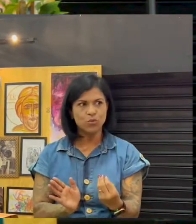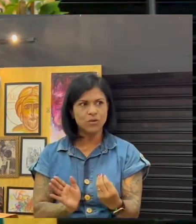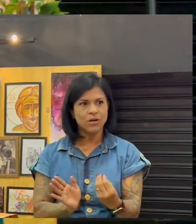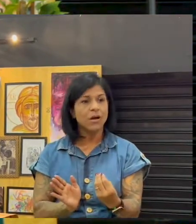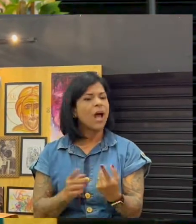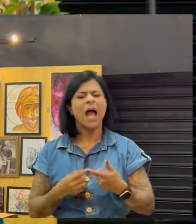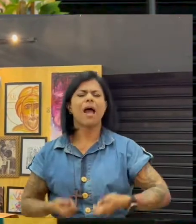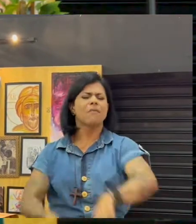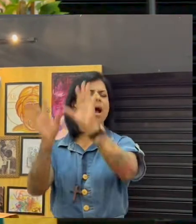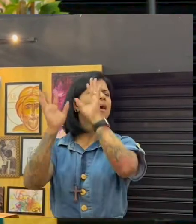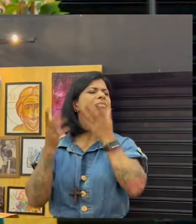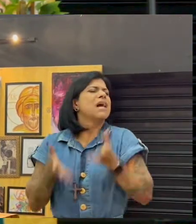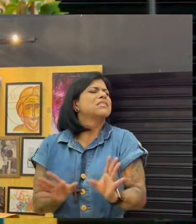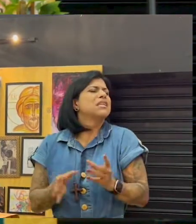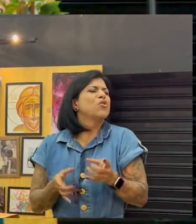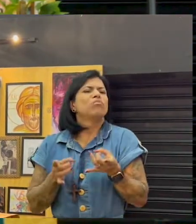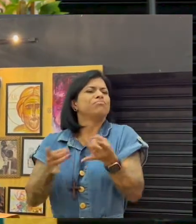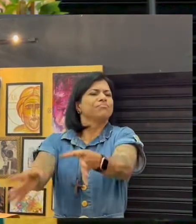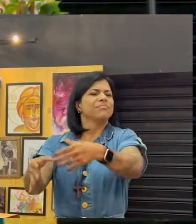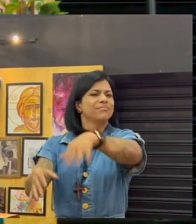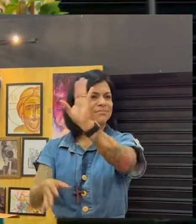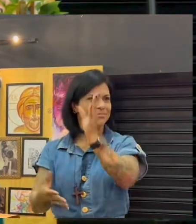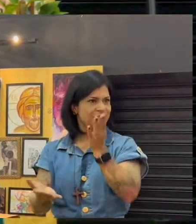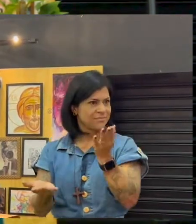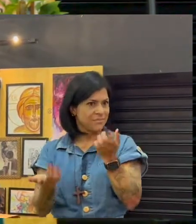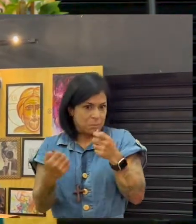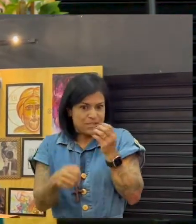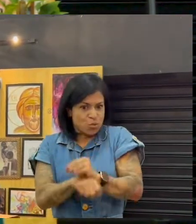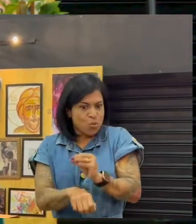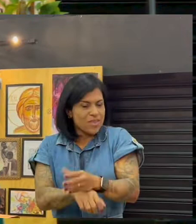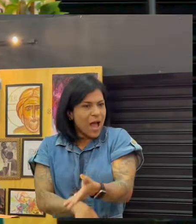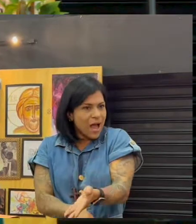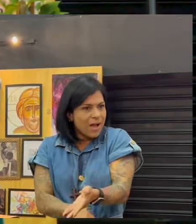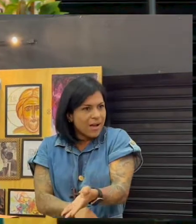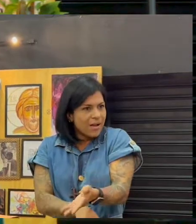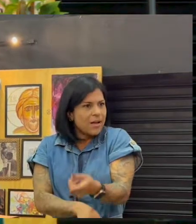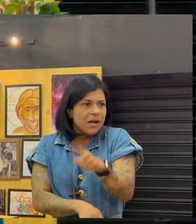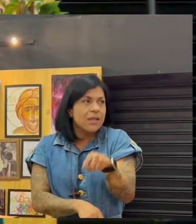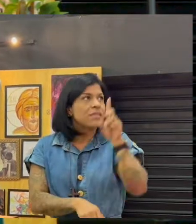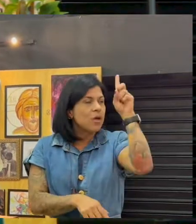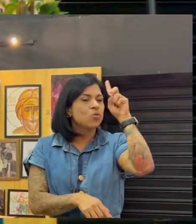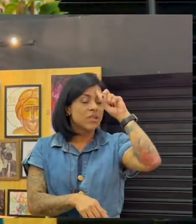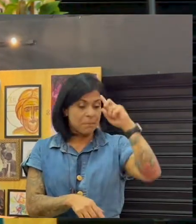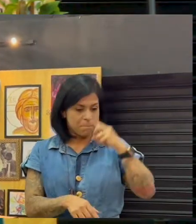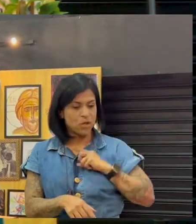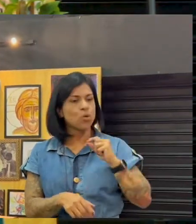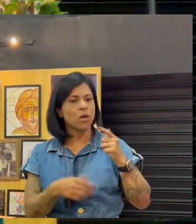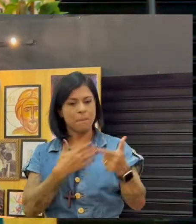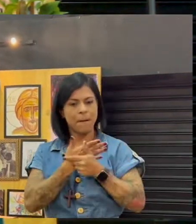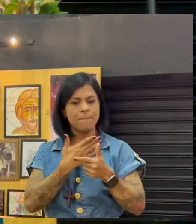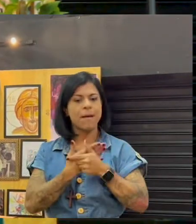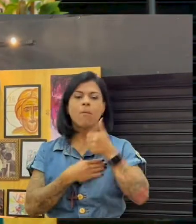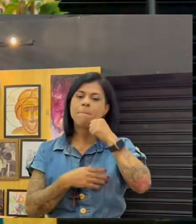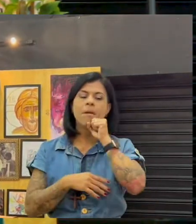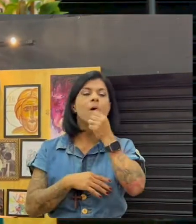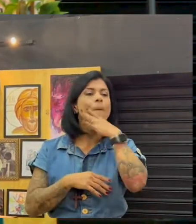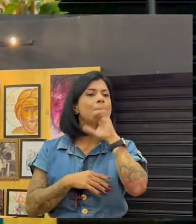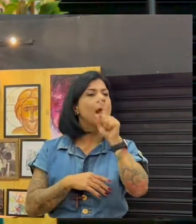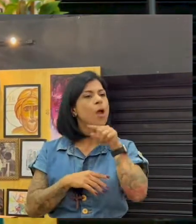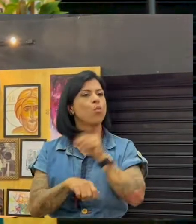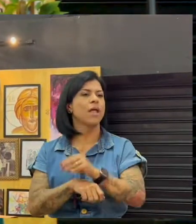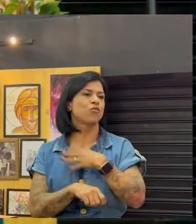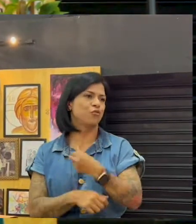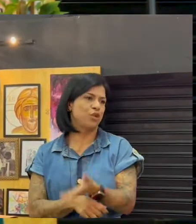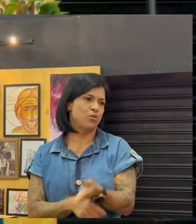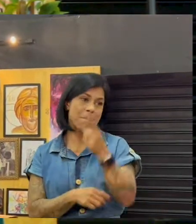peso, achando que você está fazendo, não está prestando, sacou? Então, primeira coisa que você precisa entender